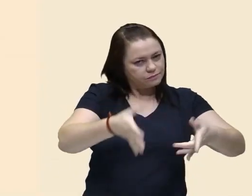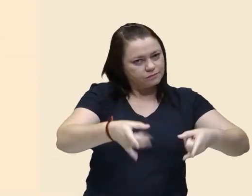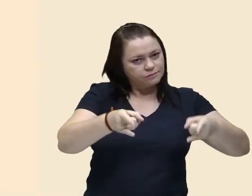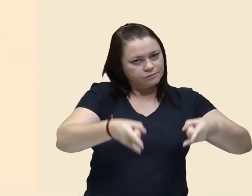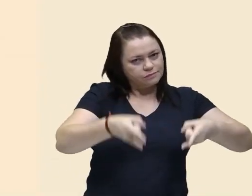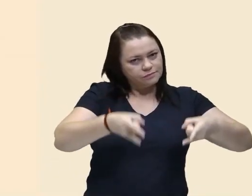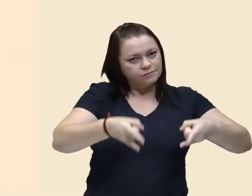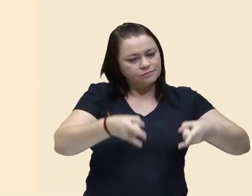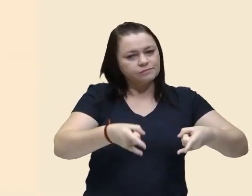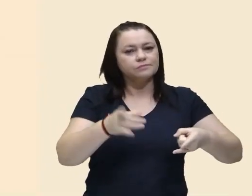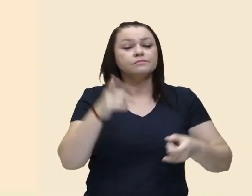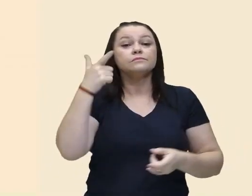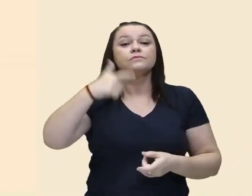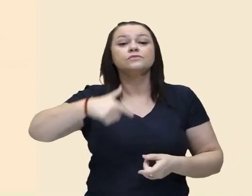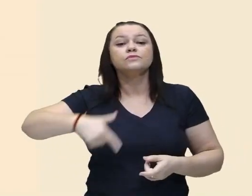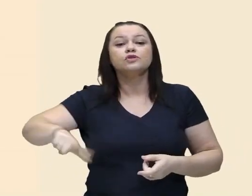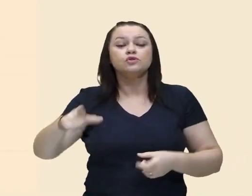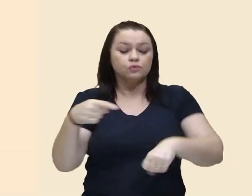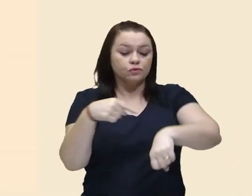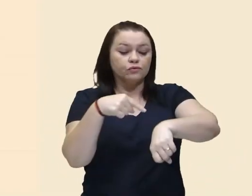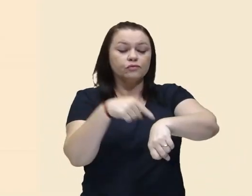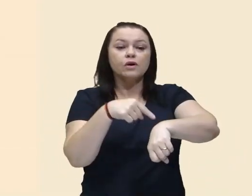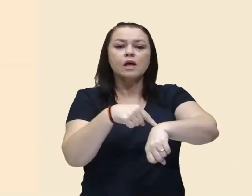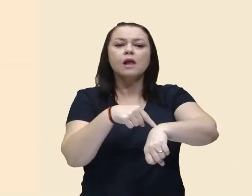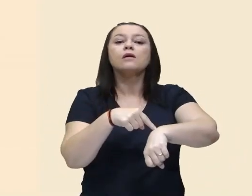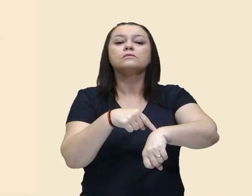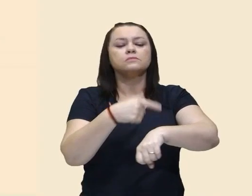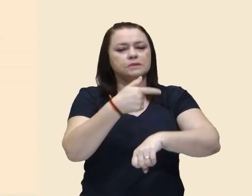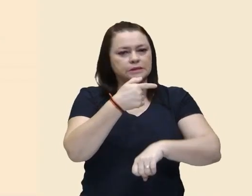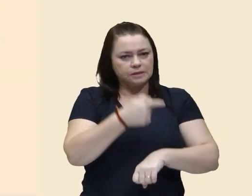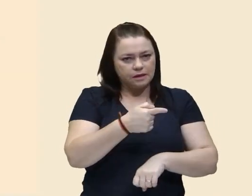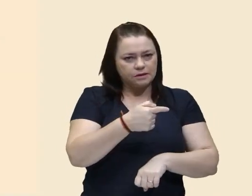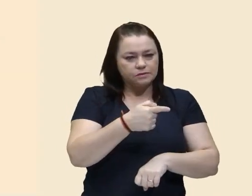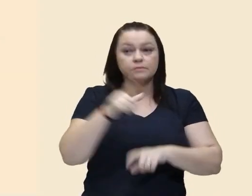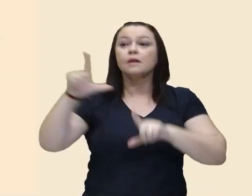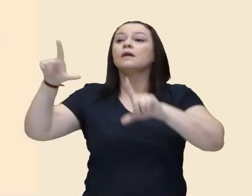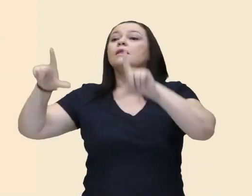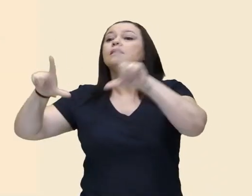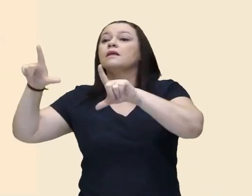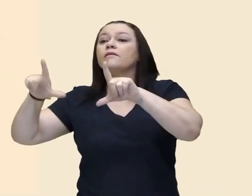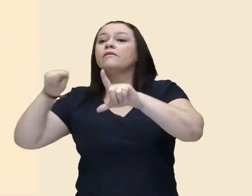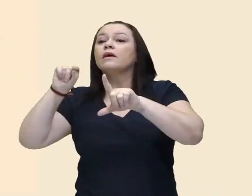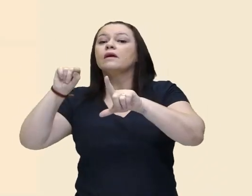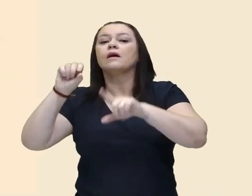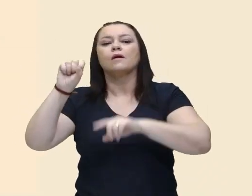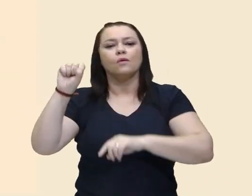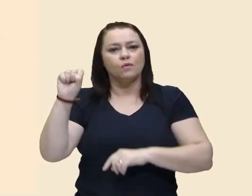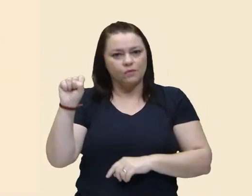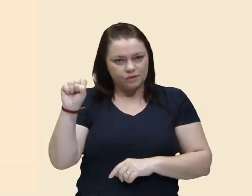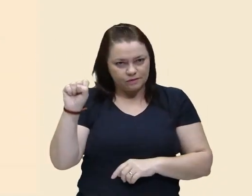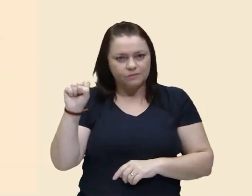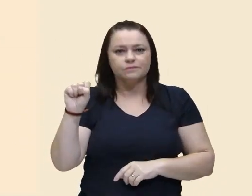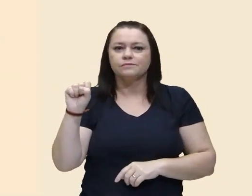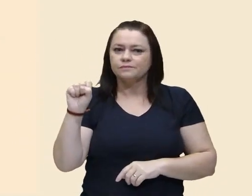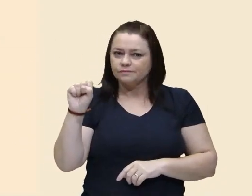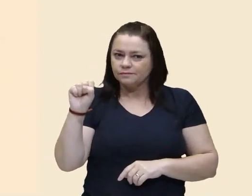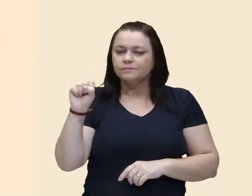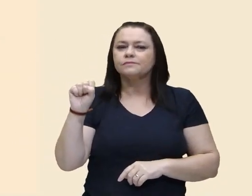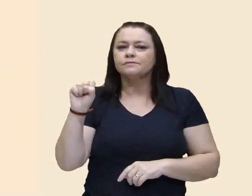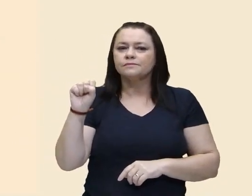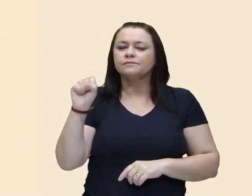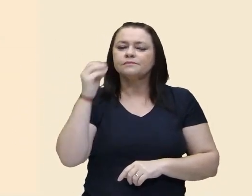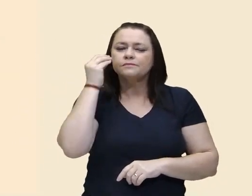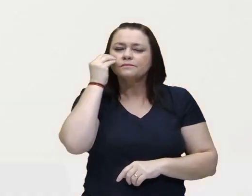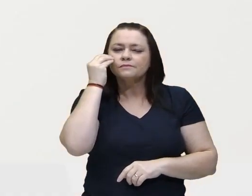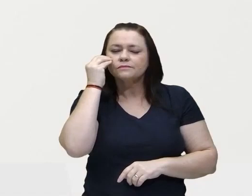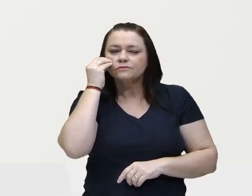novo, que horário está marcando aqui o relógio? 7. Que horas é a aula dele na TV? 8. De olho na tela aqui comigo,